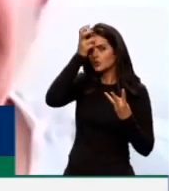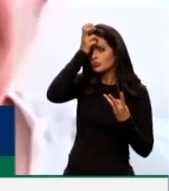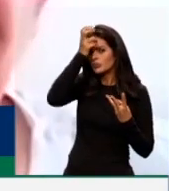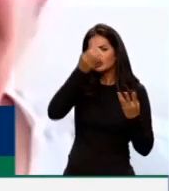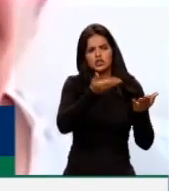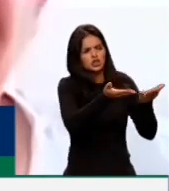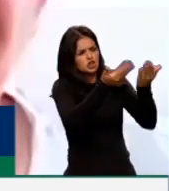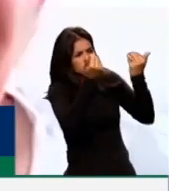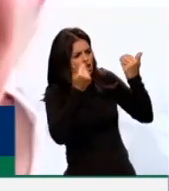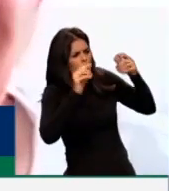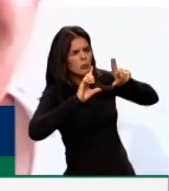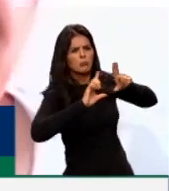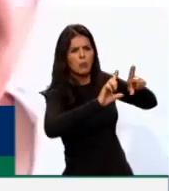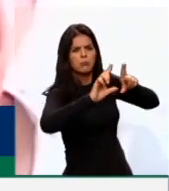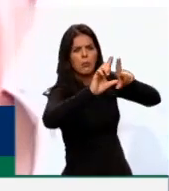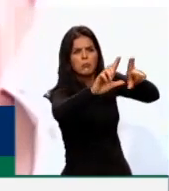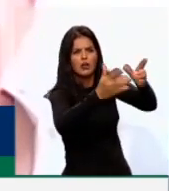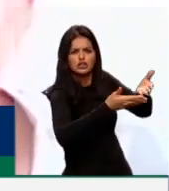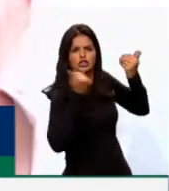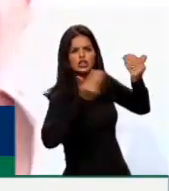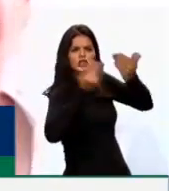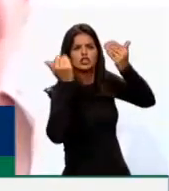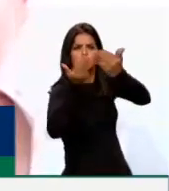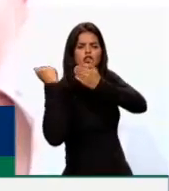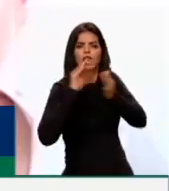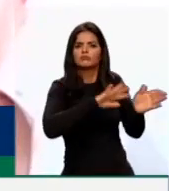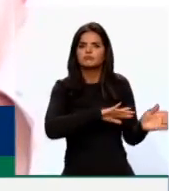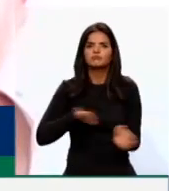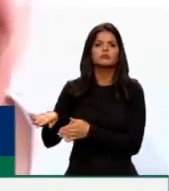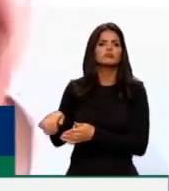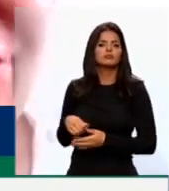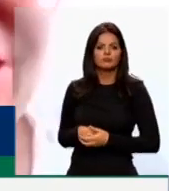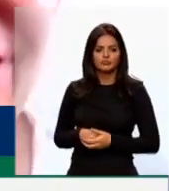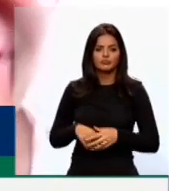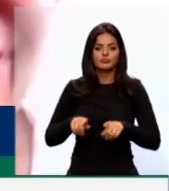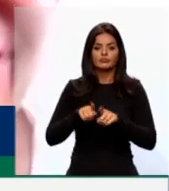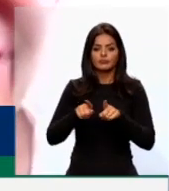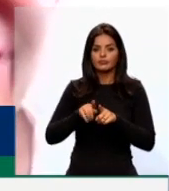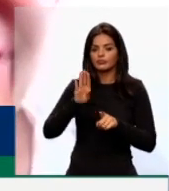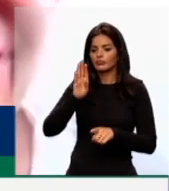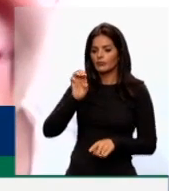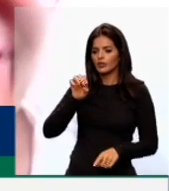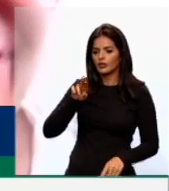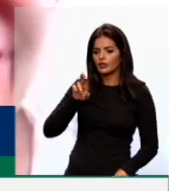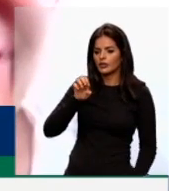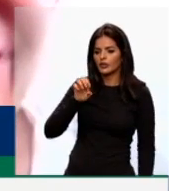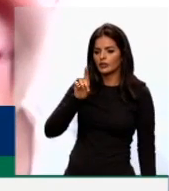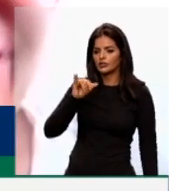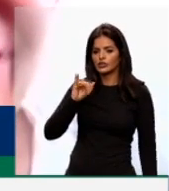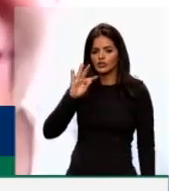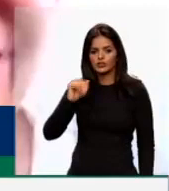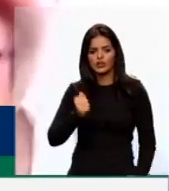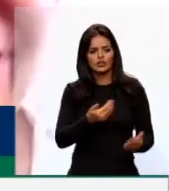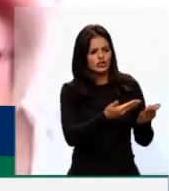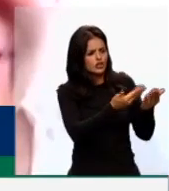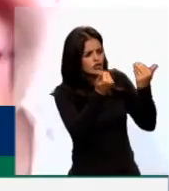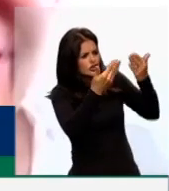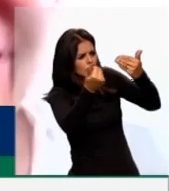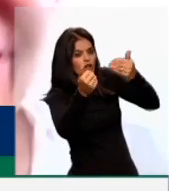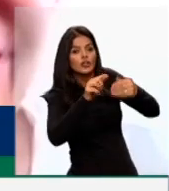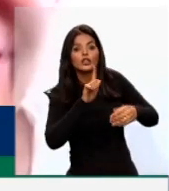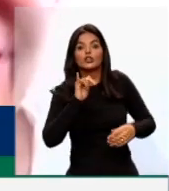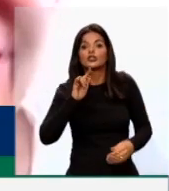Zumbi, se retirou Benedita, se retirou tantos, o